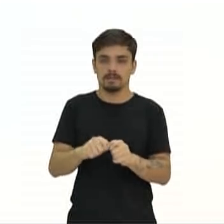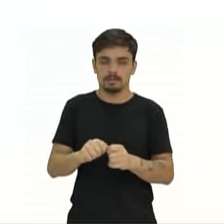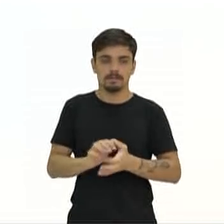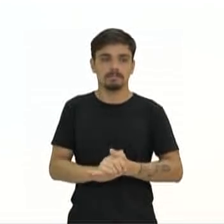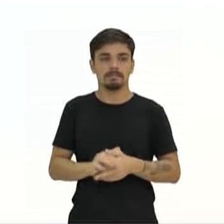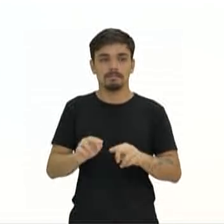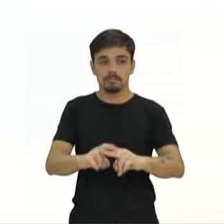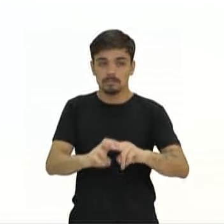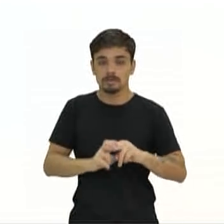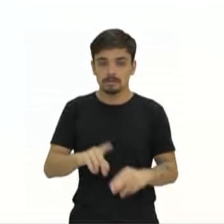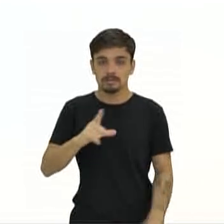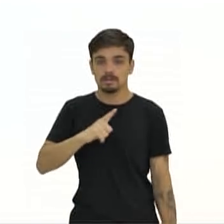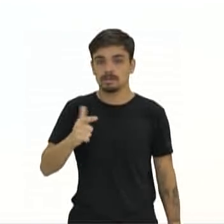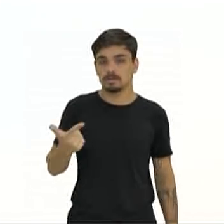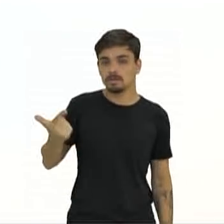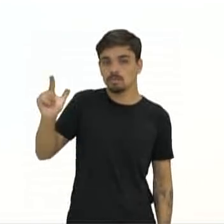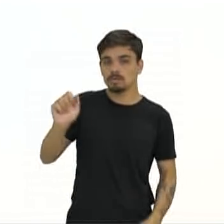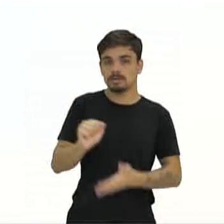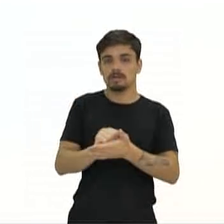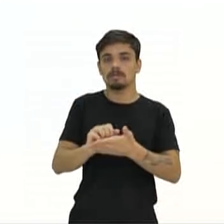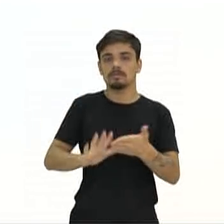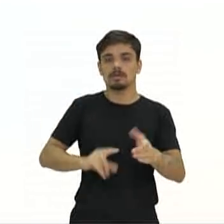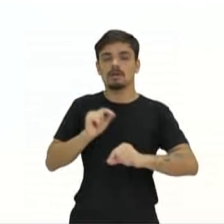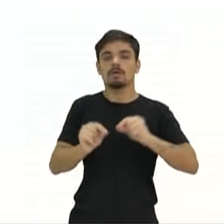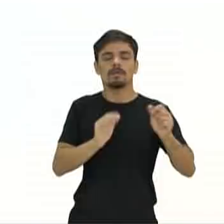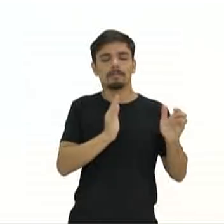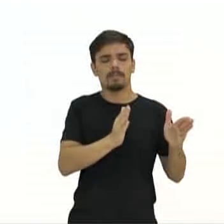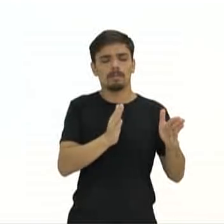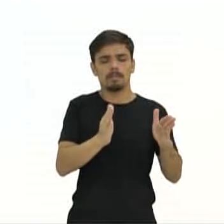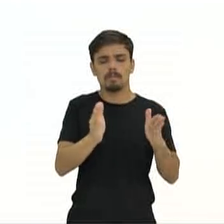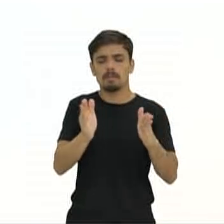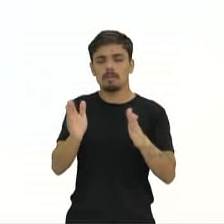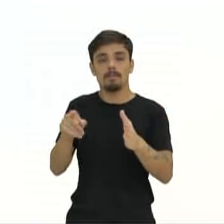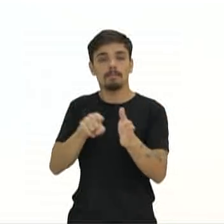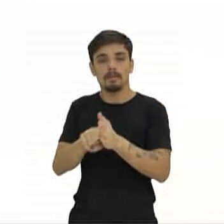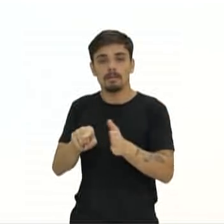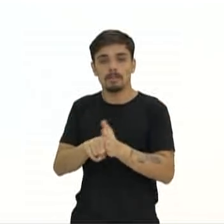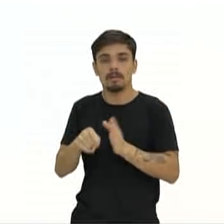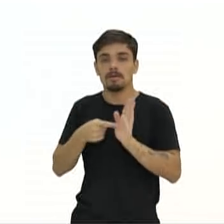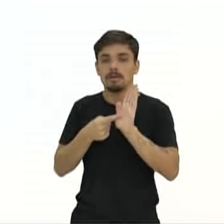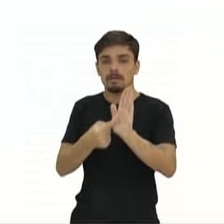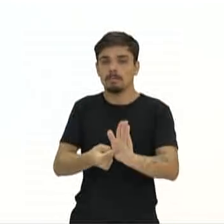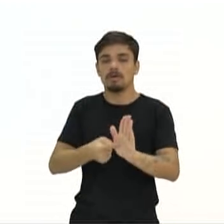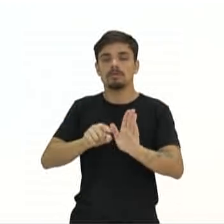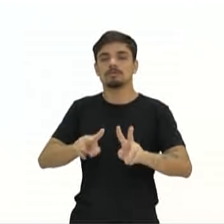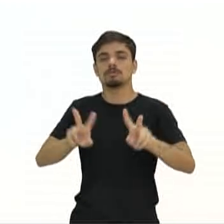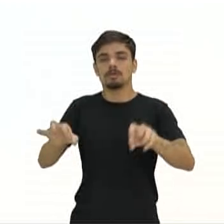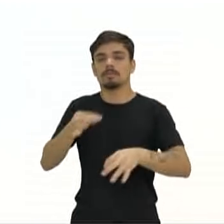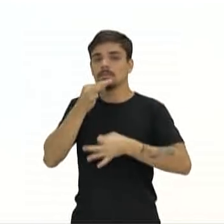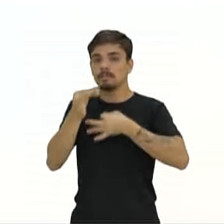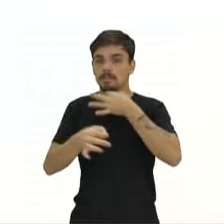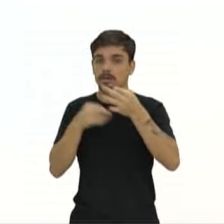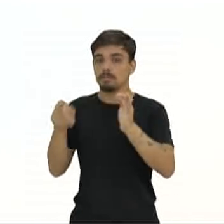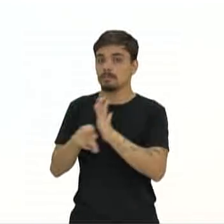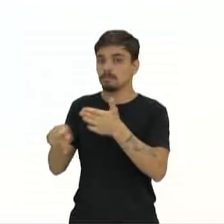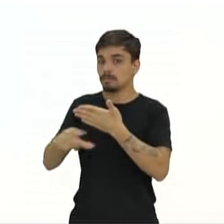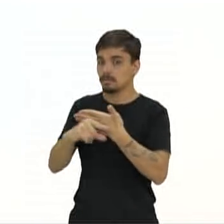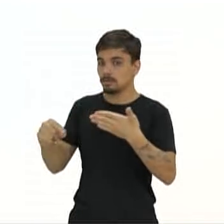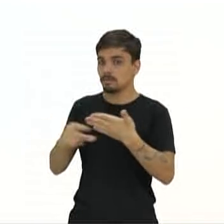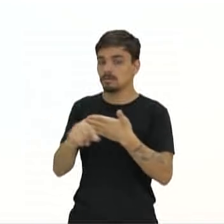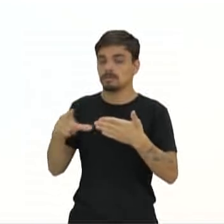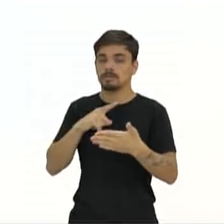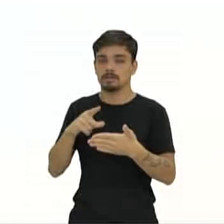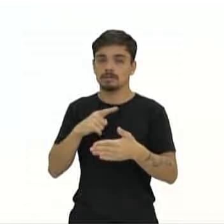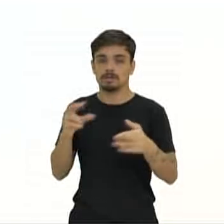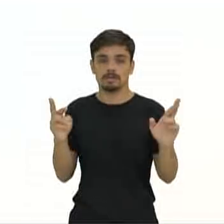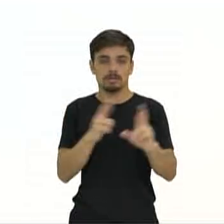Por isso nós temos o que a sequência de perguntas revela sobre a opinião da articulista com